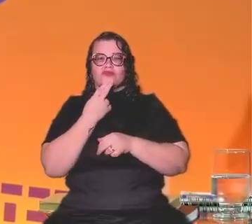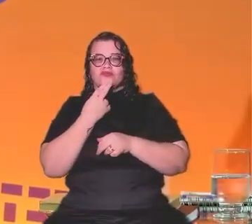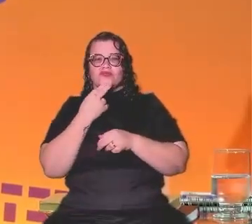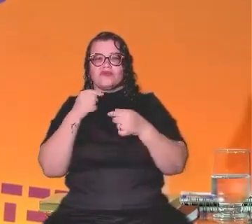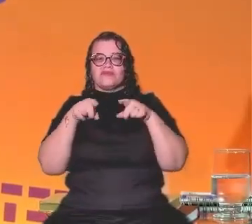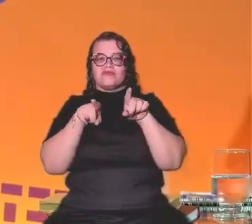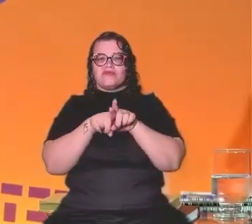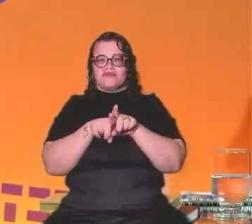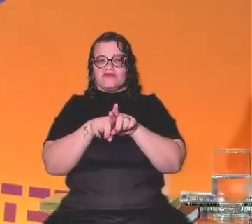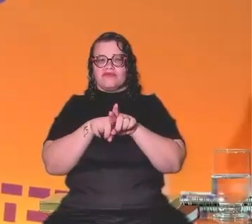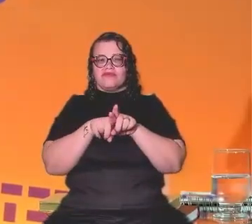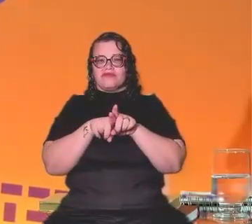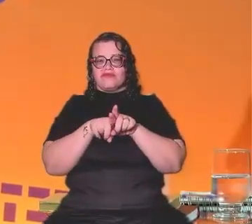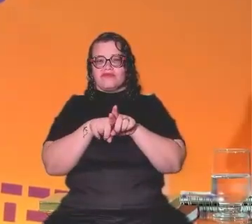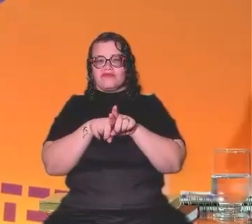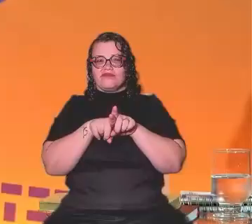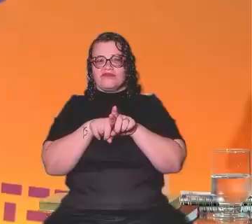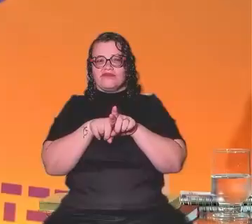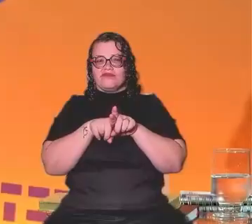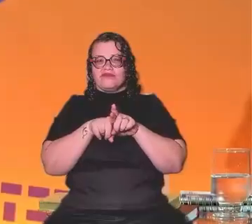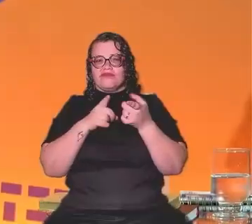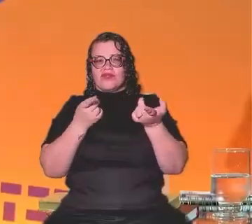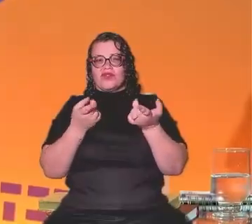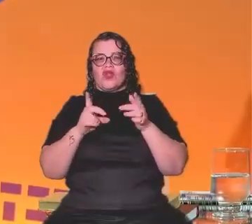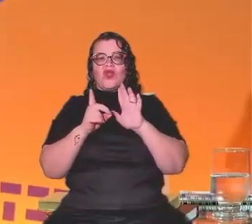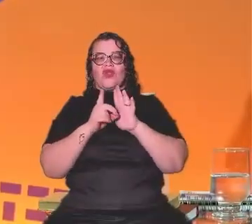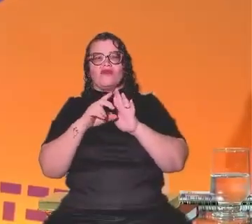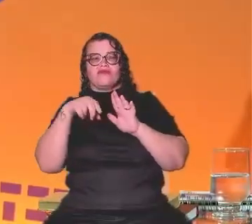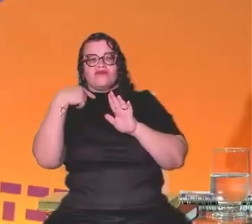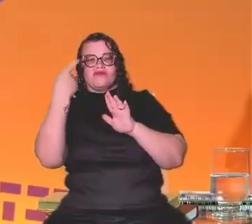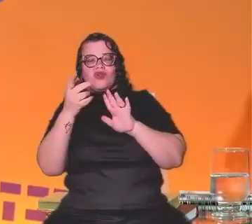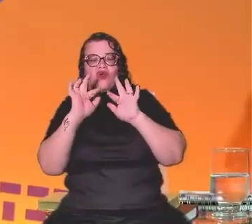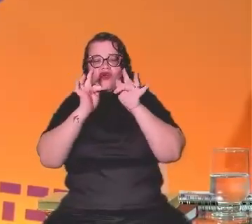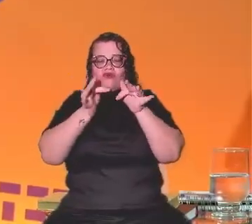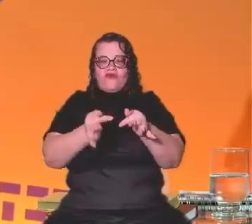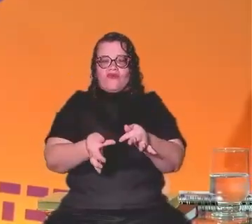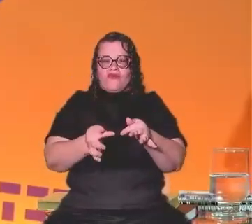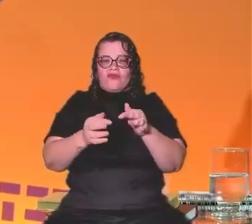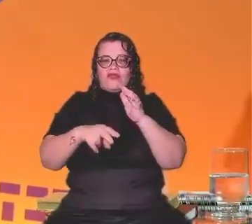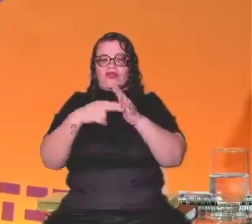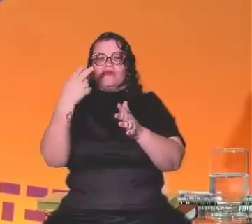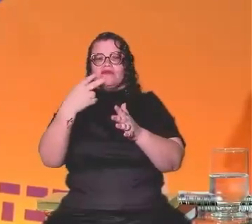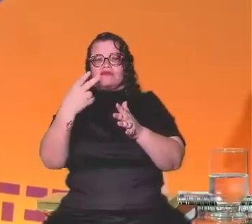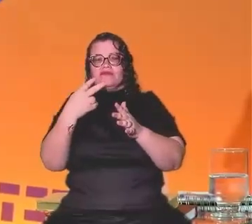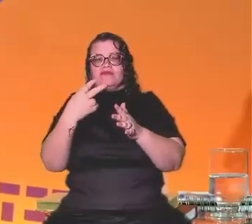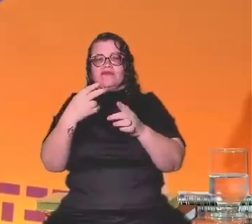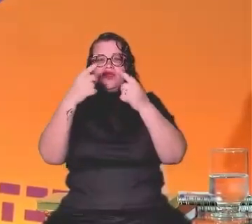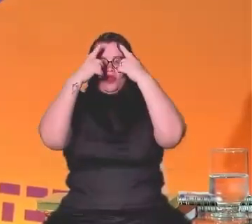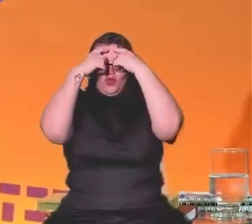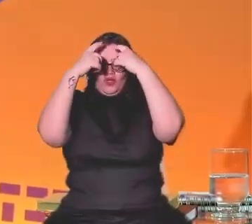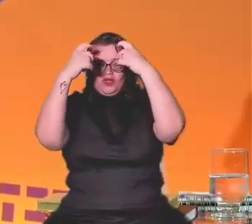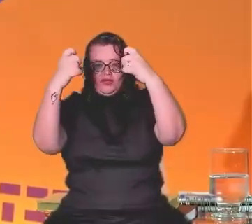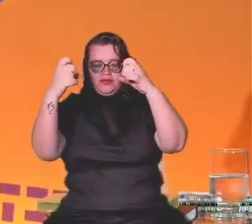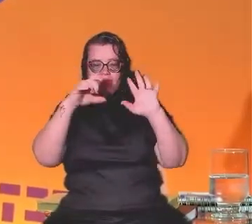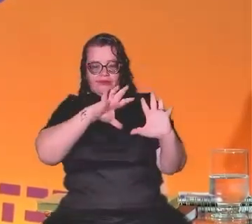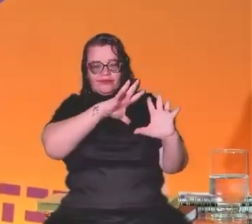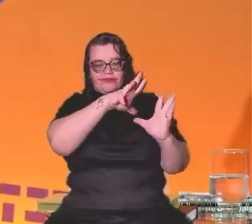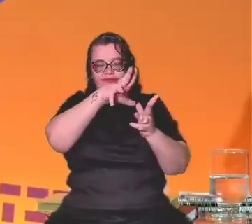a gente estava vivendo a redenção da Alemanha e o fim da Segunda Guerra Mundial, que foi